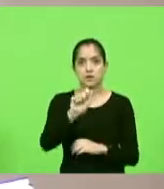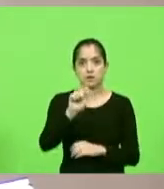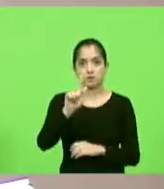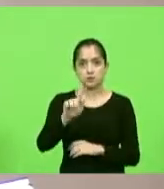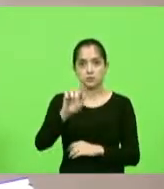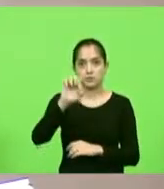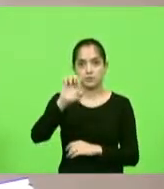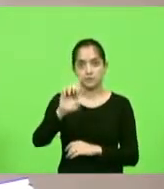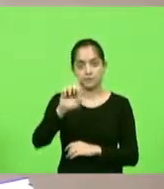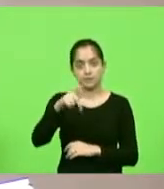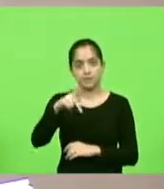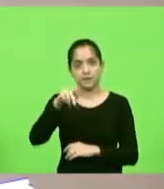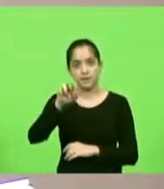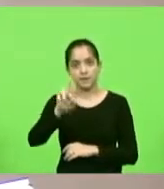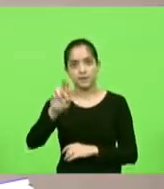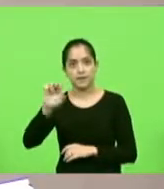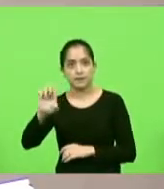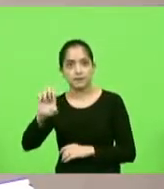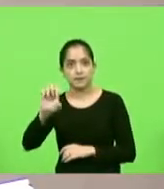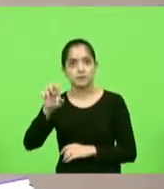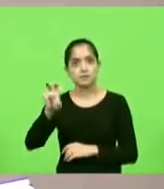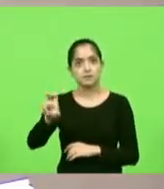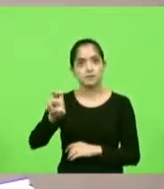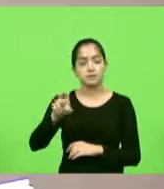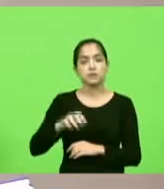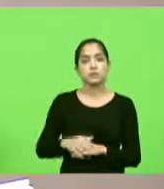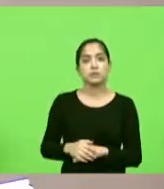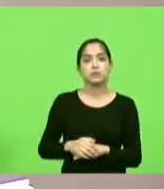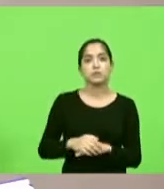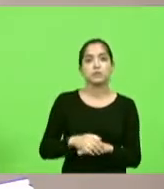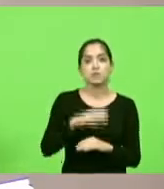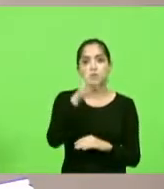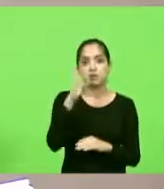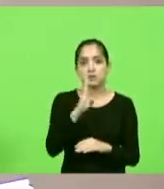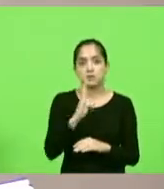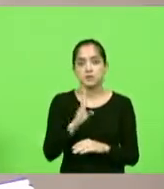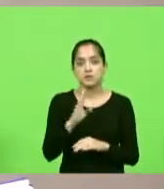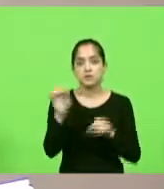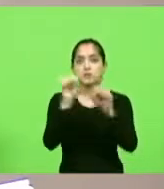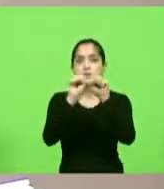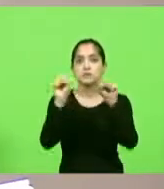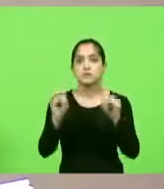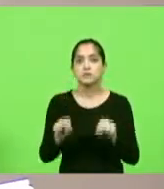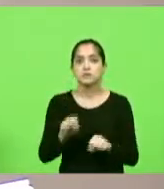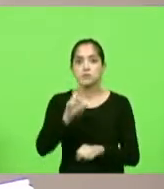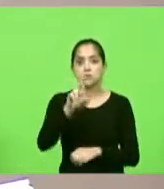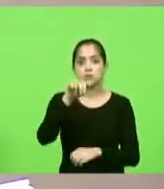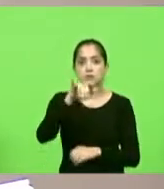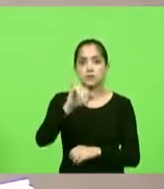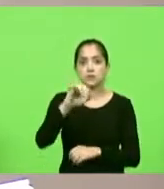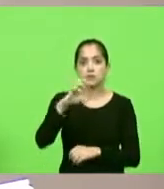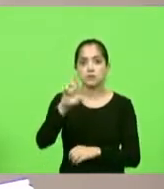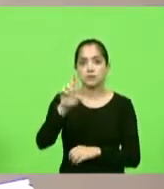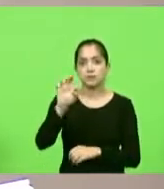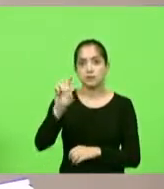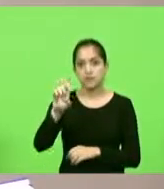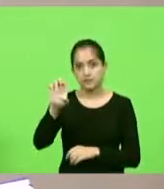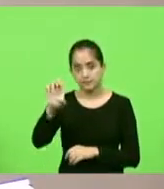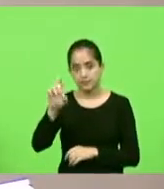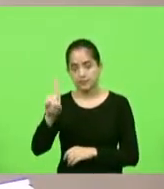AGPR5, Ostgestor Brasil, Sistema Unicred, SC,